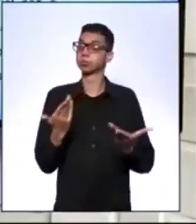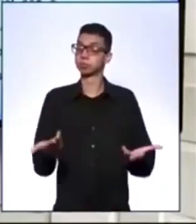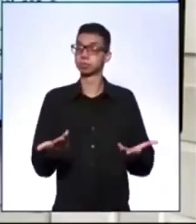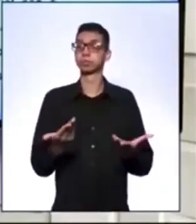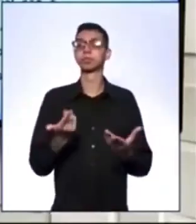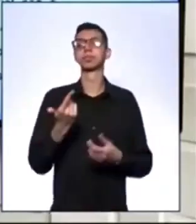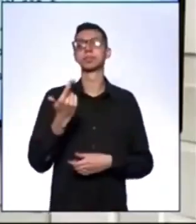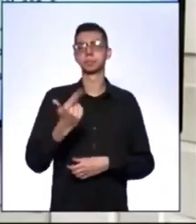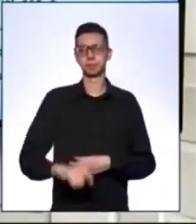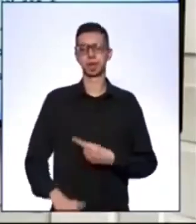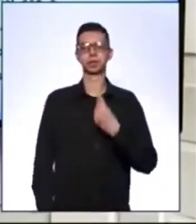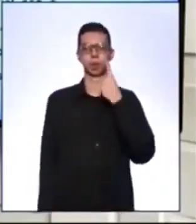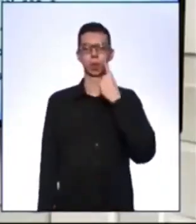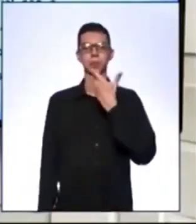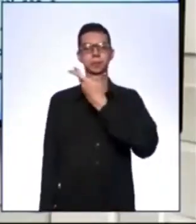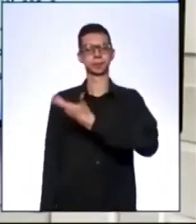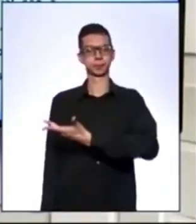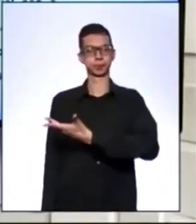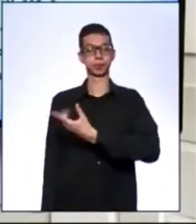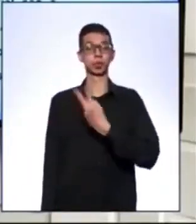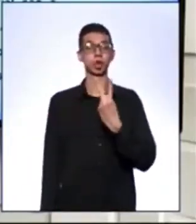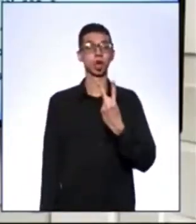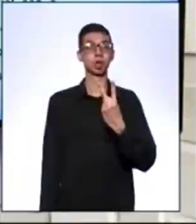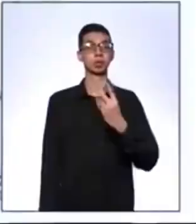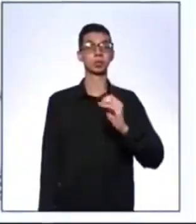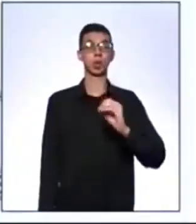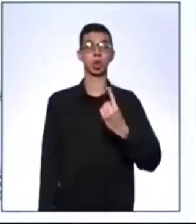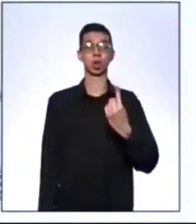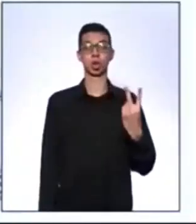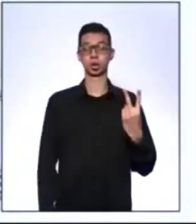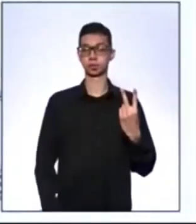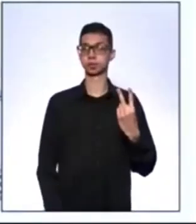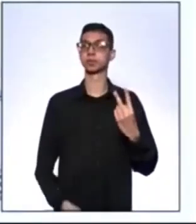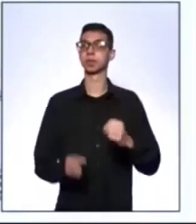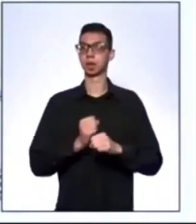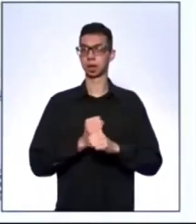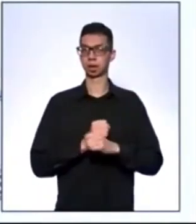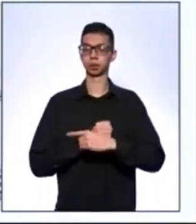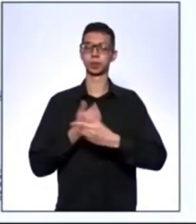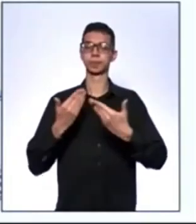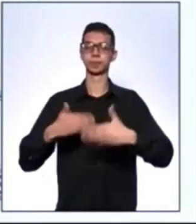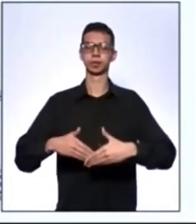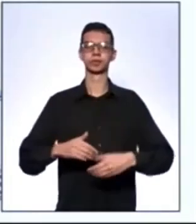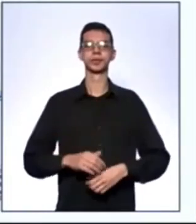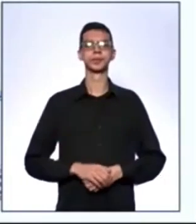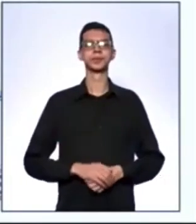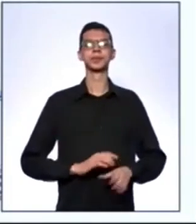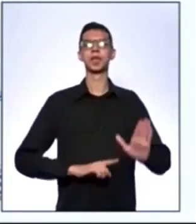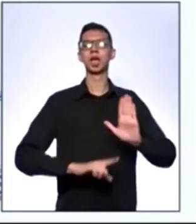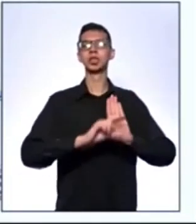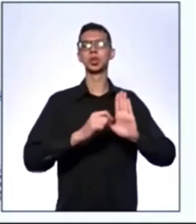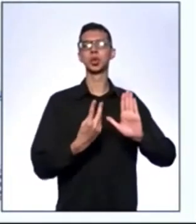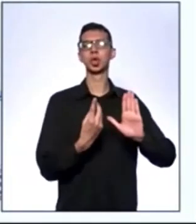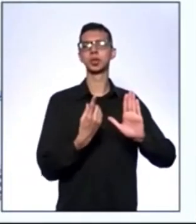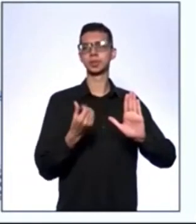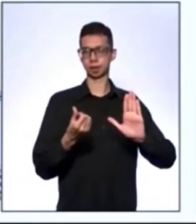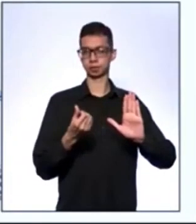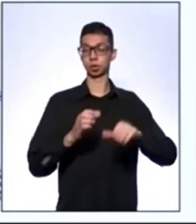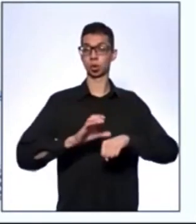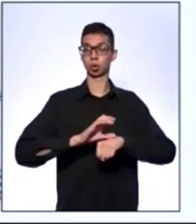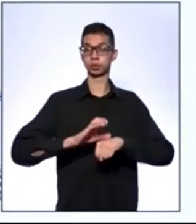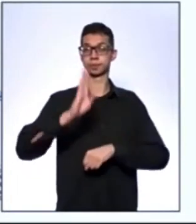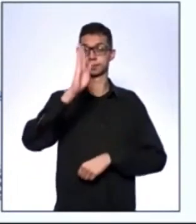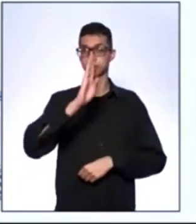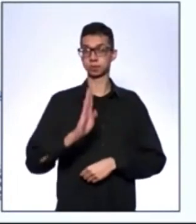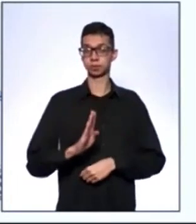questãozinha. Olha lá, 2012 essa questão, gente. De acordo com o artigo 216 da Constituição Brasileira, mostramos lá,